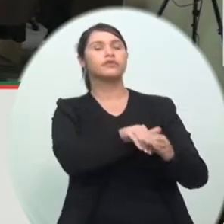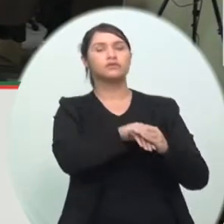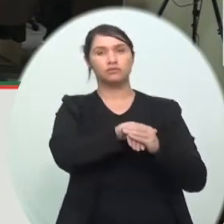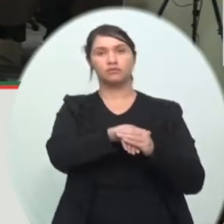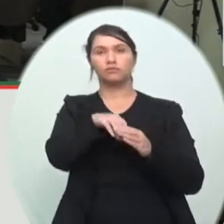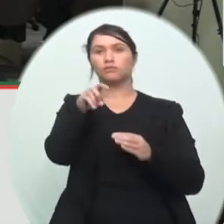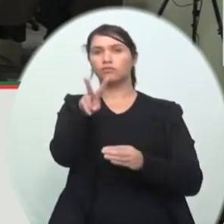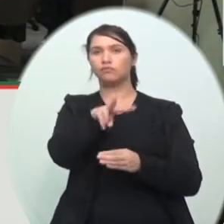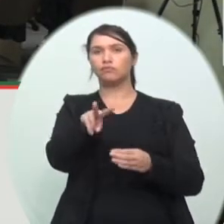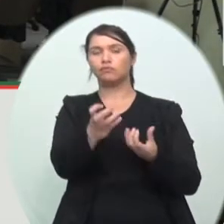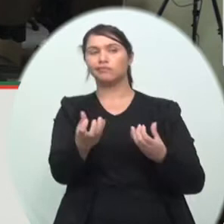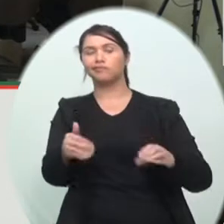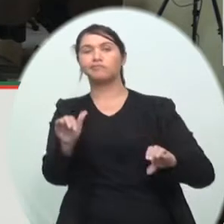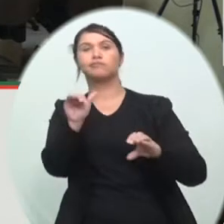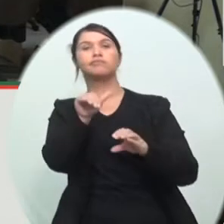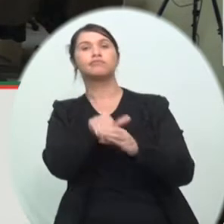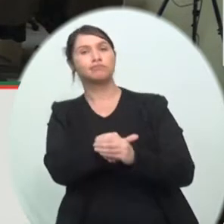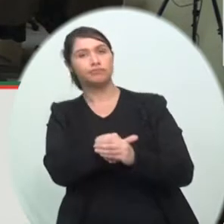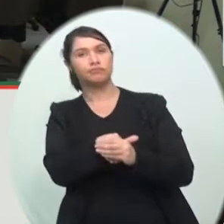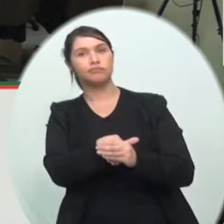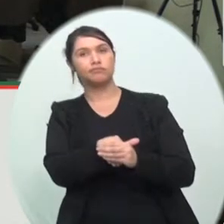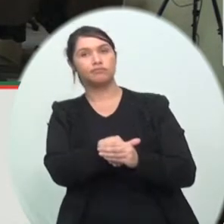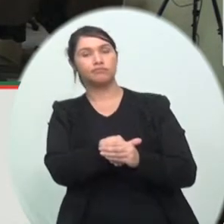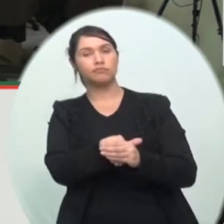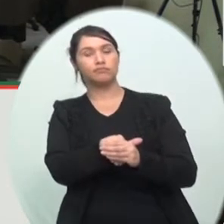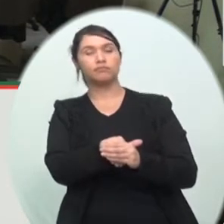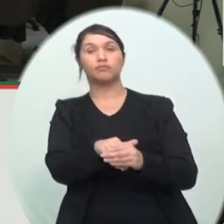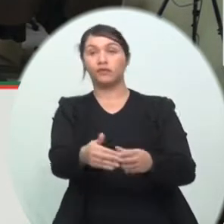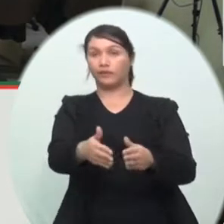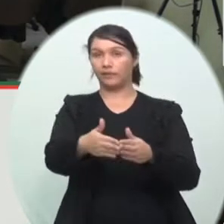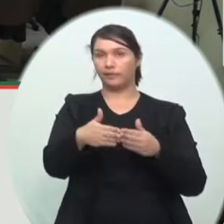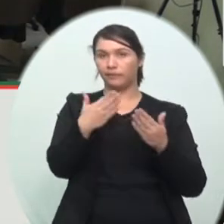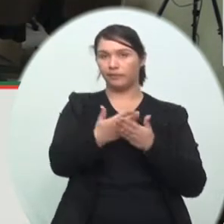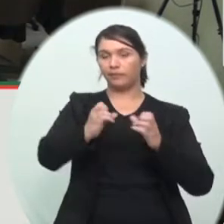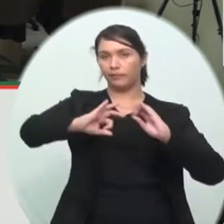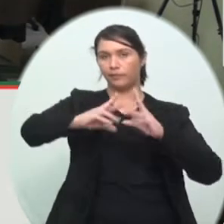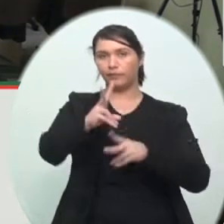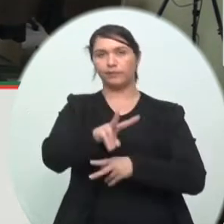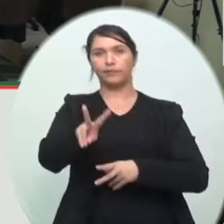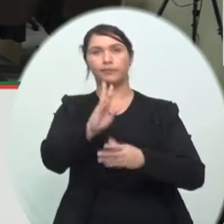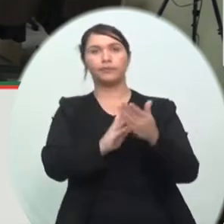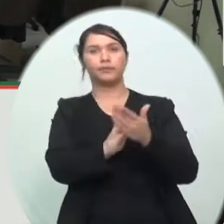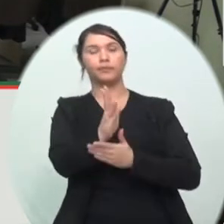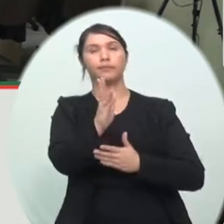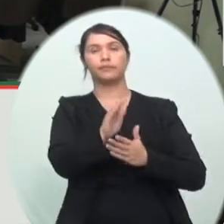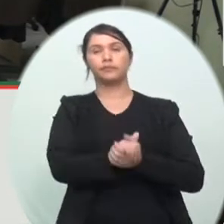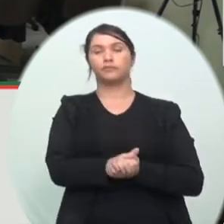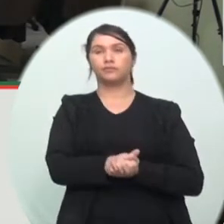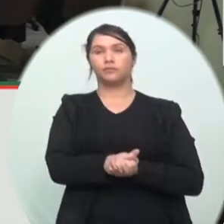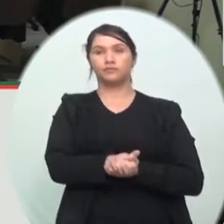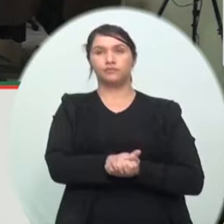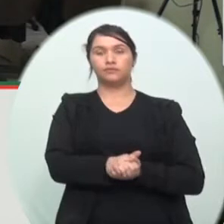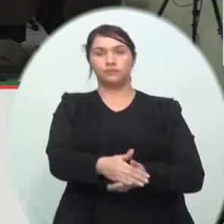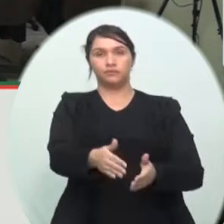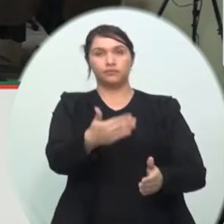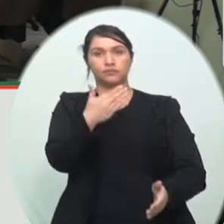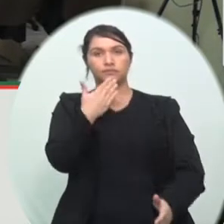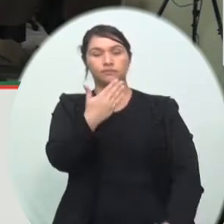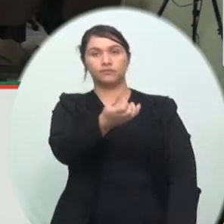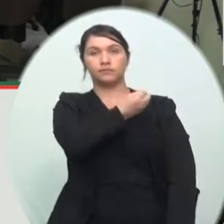Os favoráveis permaneçam como estão. Os contrários se manifestem. Aprovado por unanimidade. Indicação